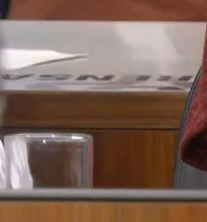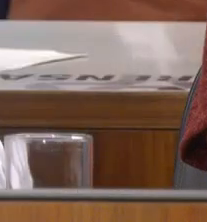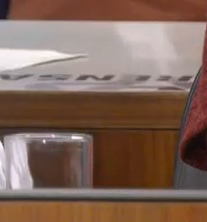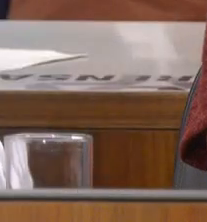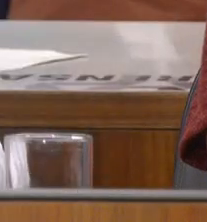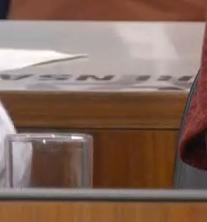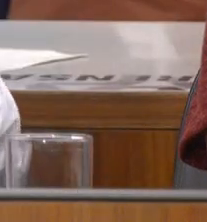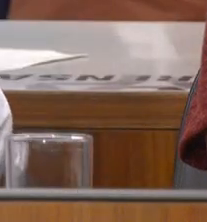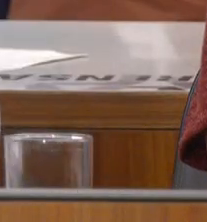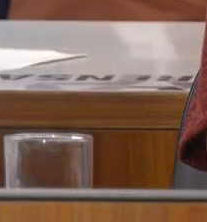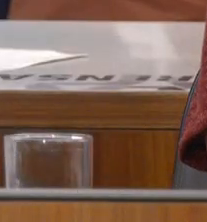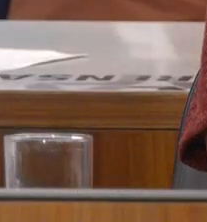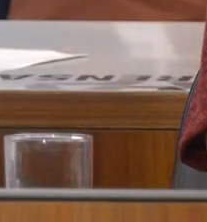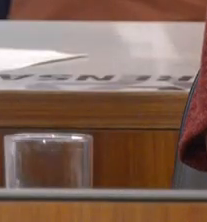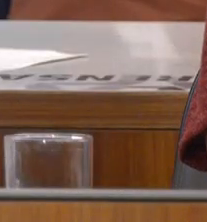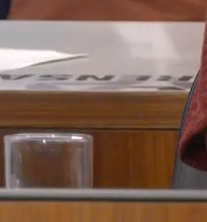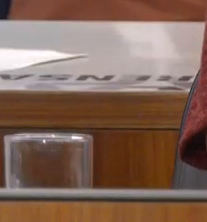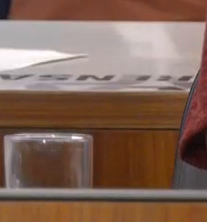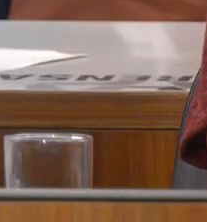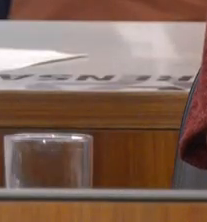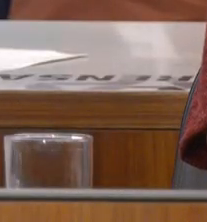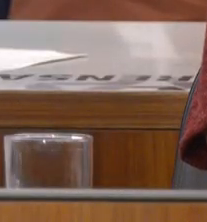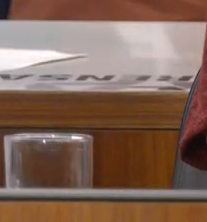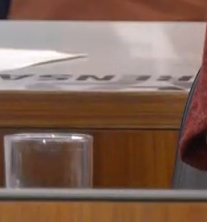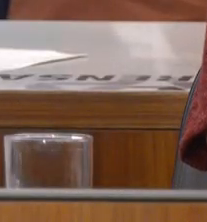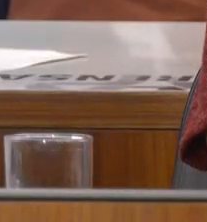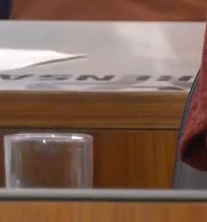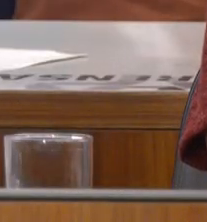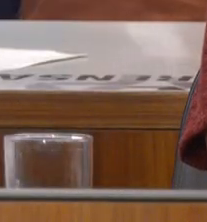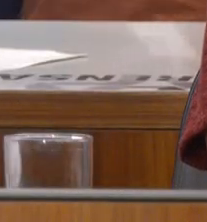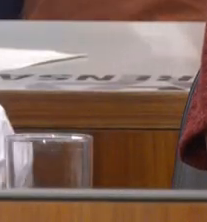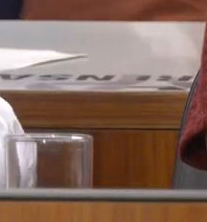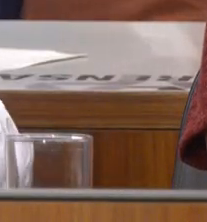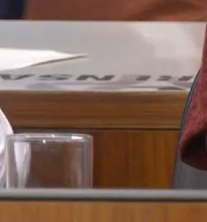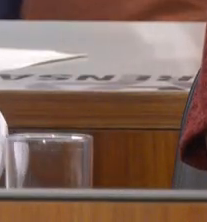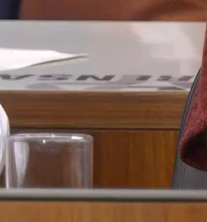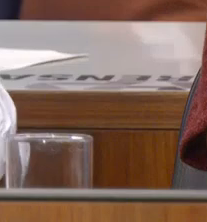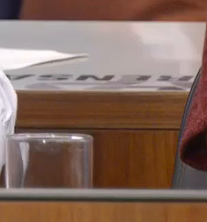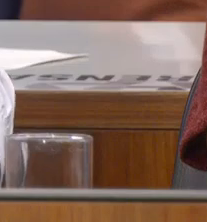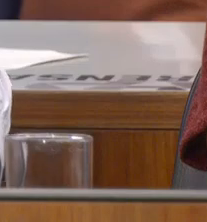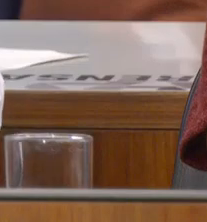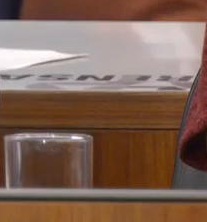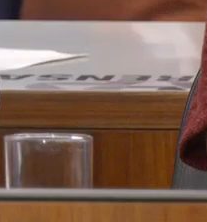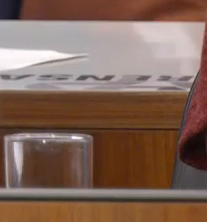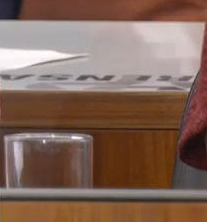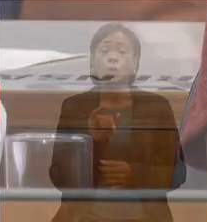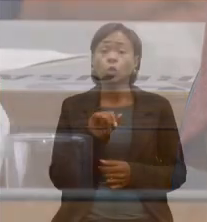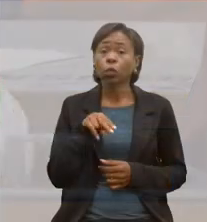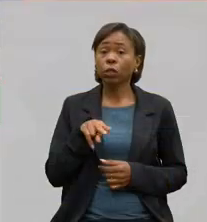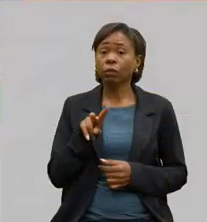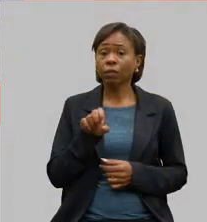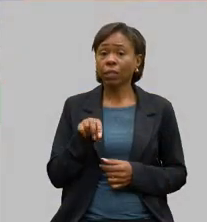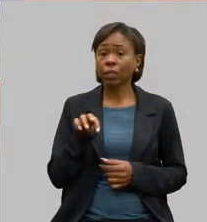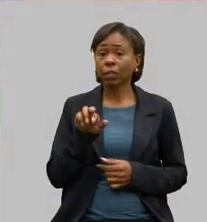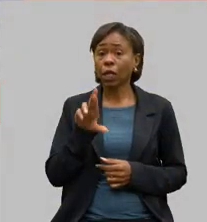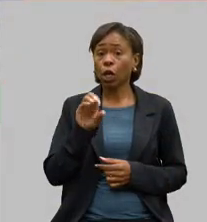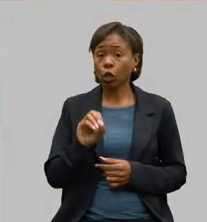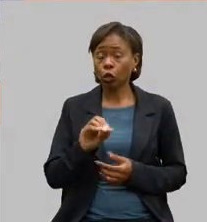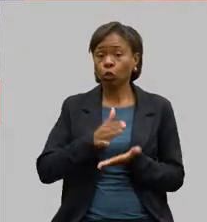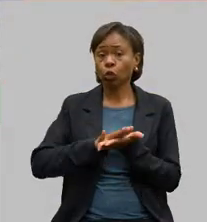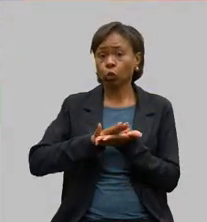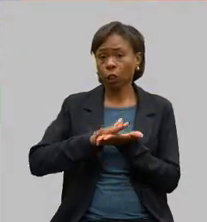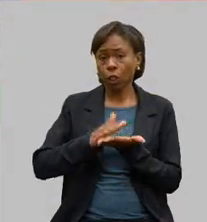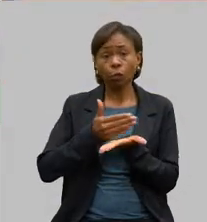afirmativas E aí eu queria dar um exemplo o senhor falou do inventário do samba né o inventário do Samba ele começou em Belo